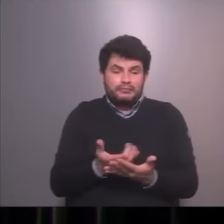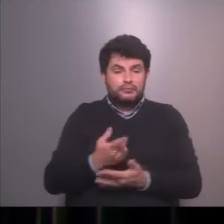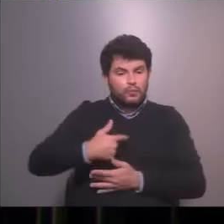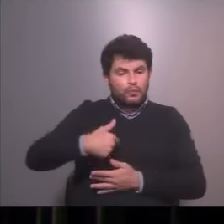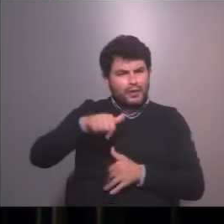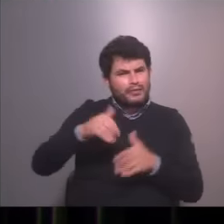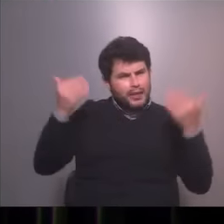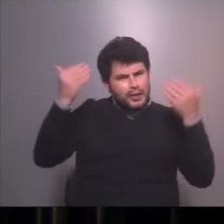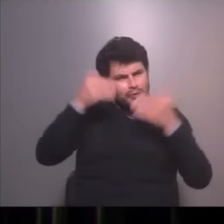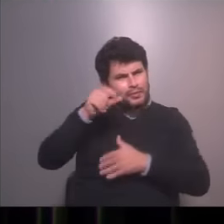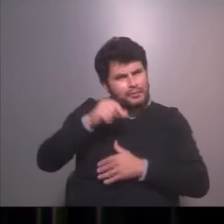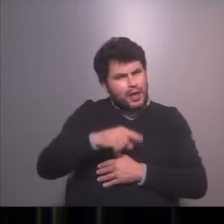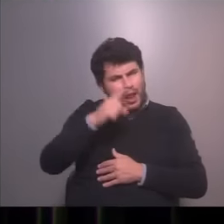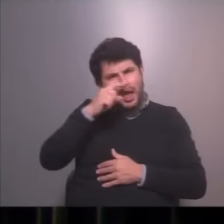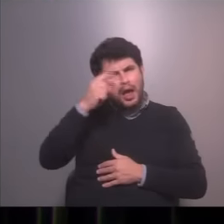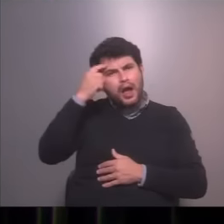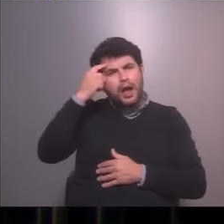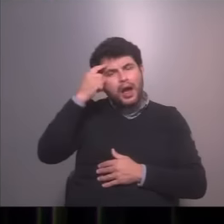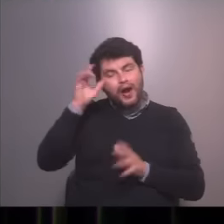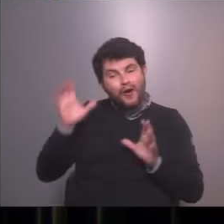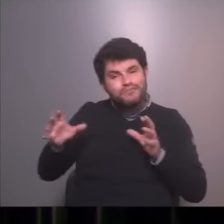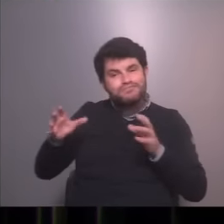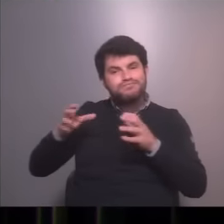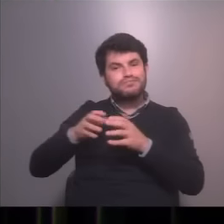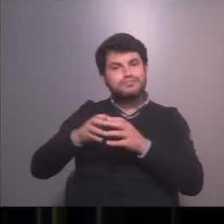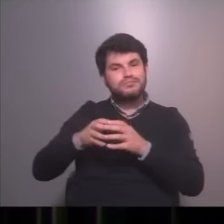face aos males do mundo.